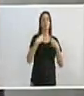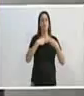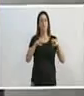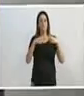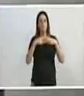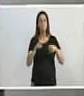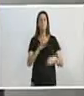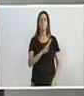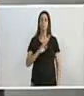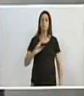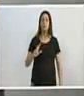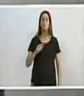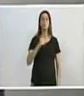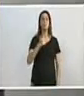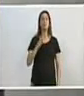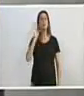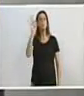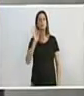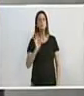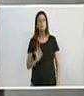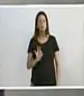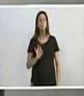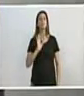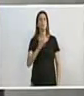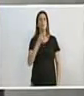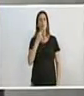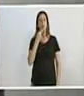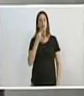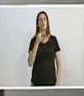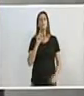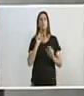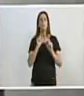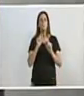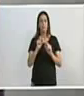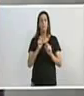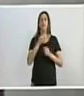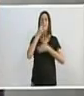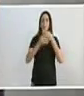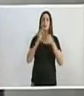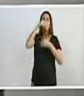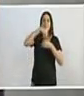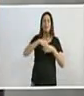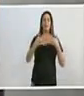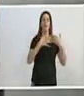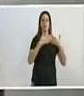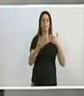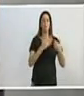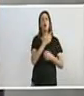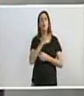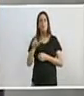cidade, 74% foram feitas nos terminais urbanos, por meio de urnas. O restante veio pelo site do